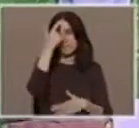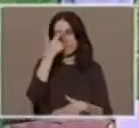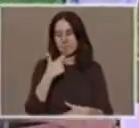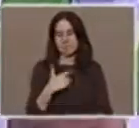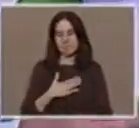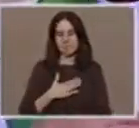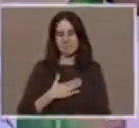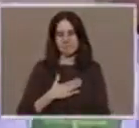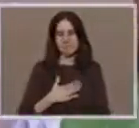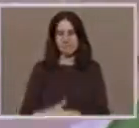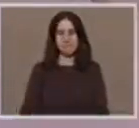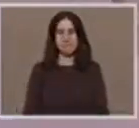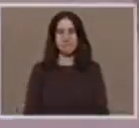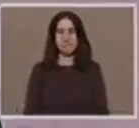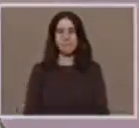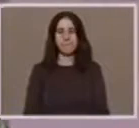de mim.